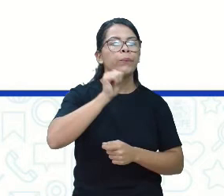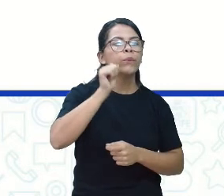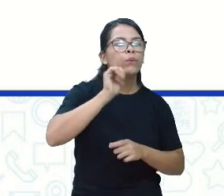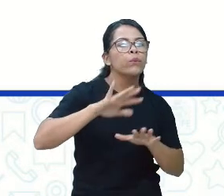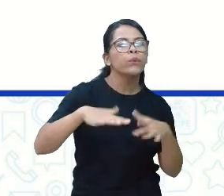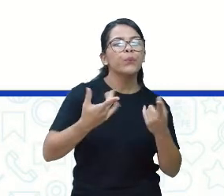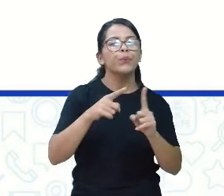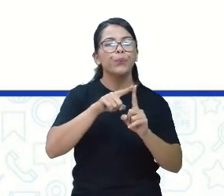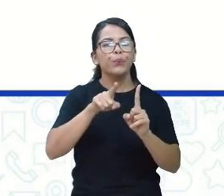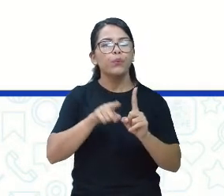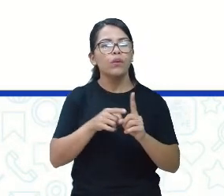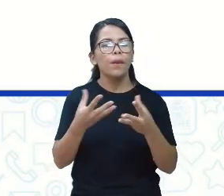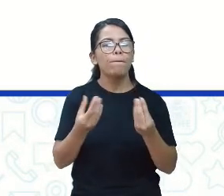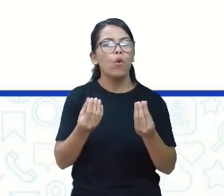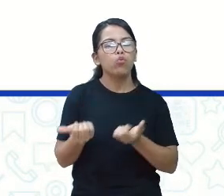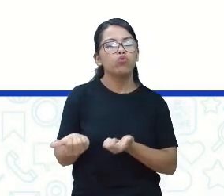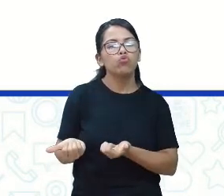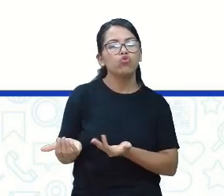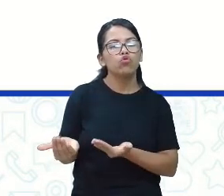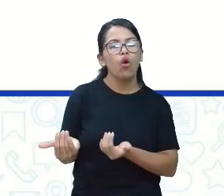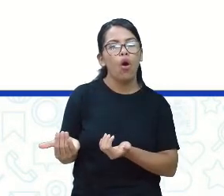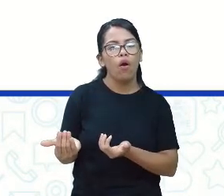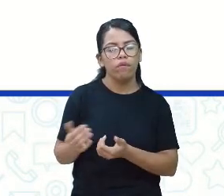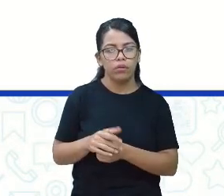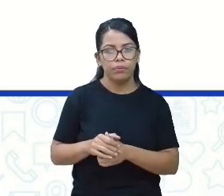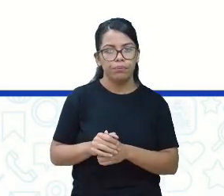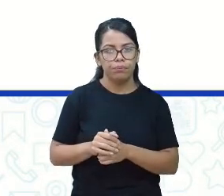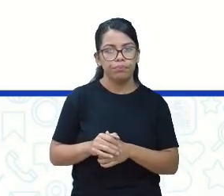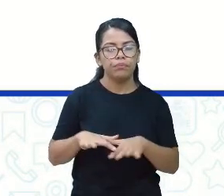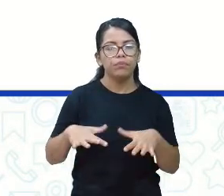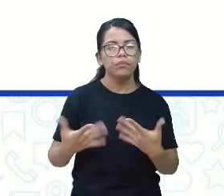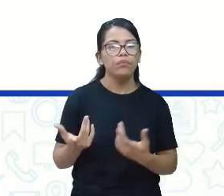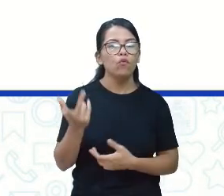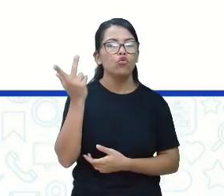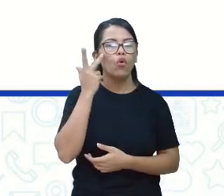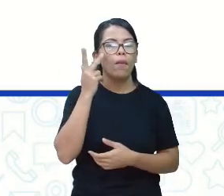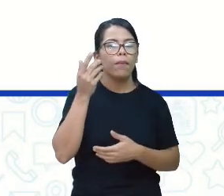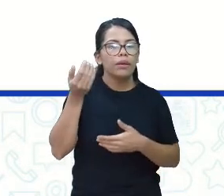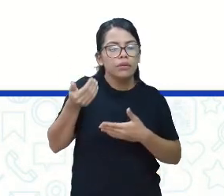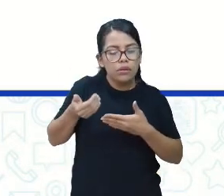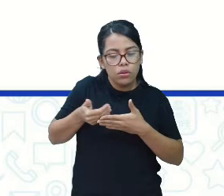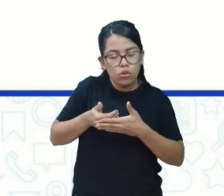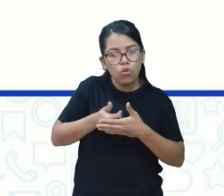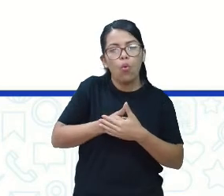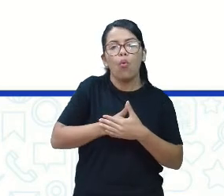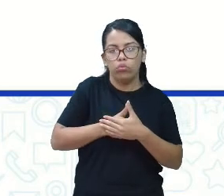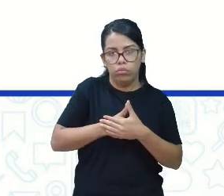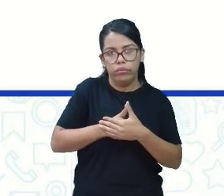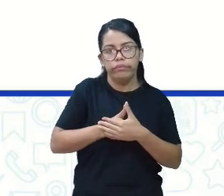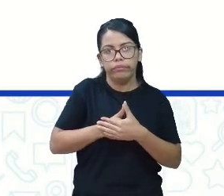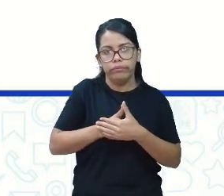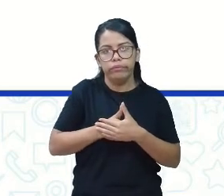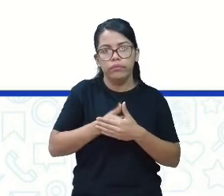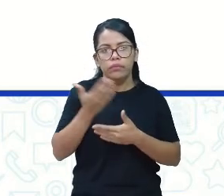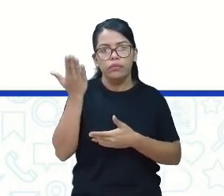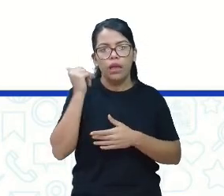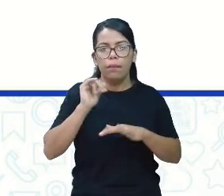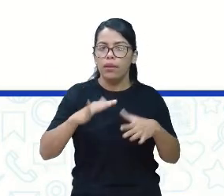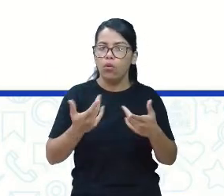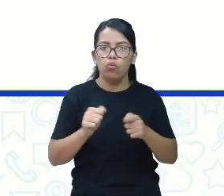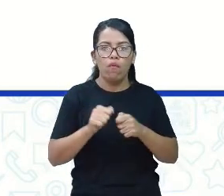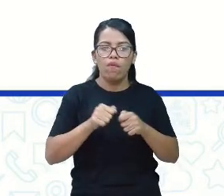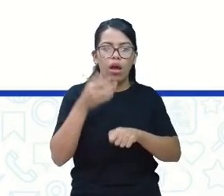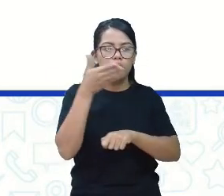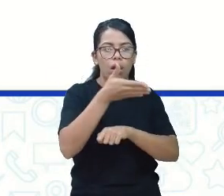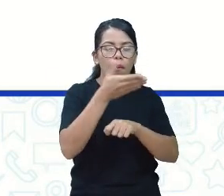esconder a gravidez e simplesmente não realizam o pré-natal no momento adequado. É aquilo que eu conversei com